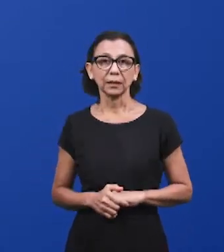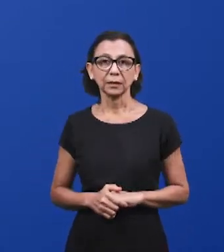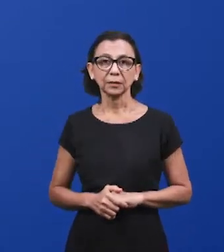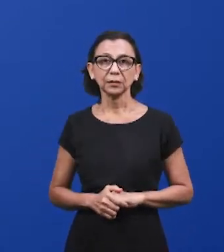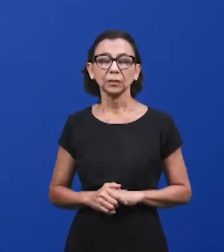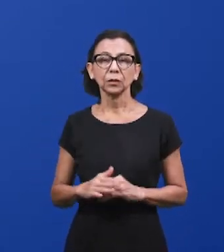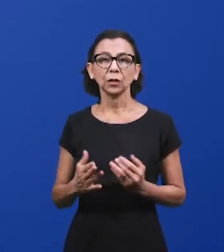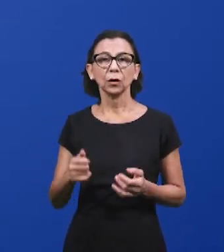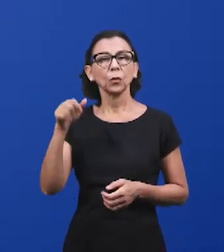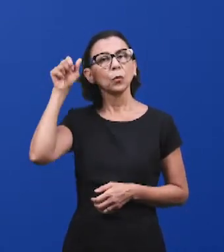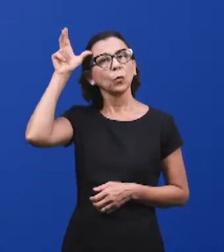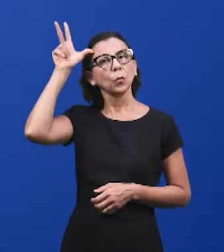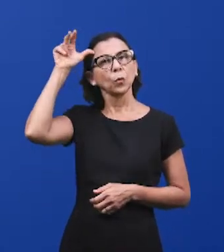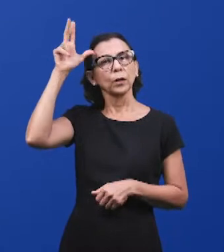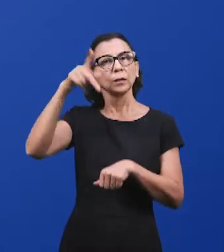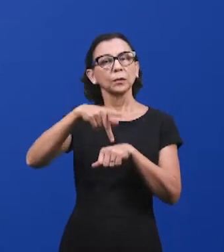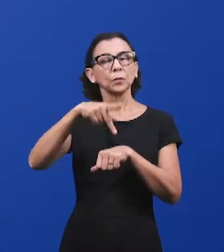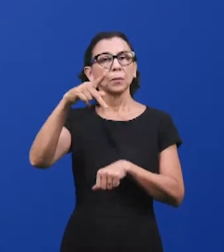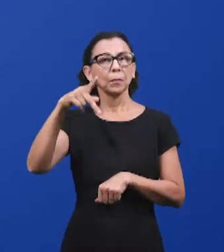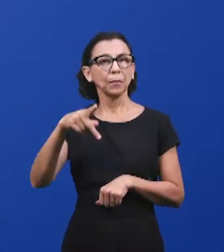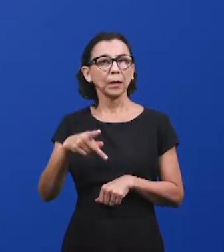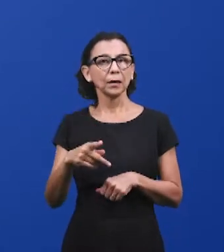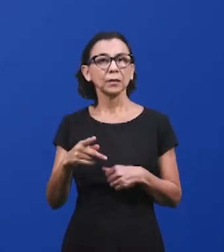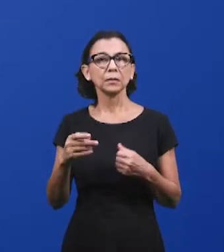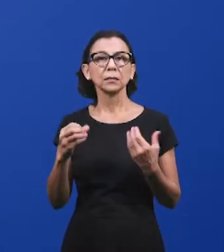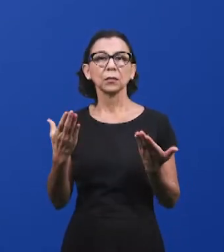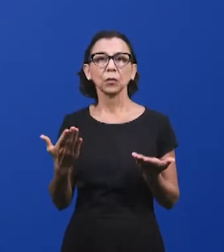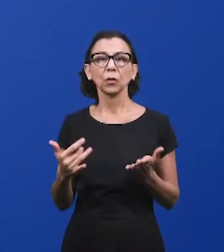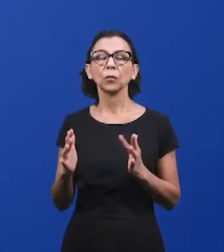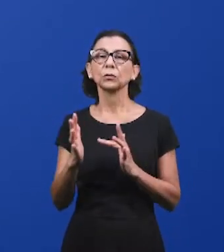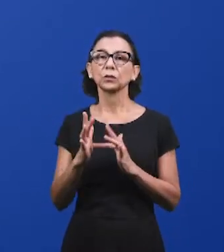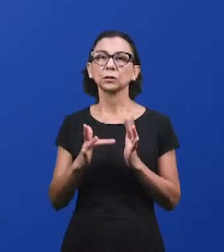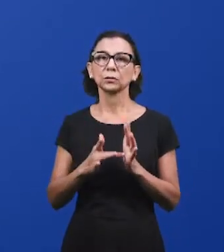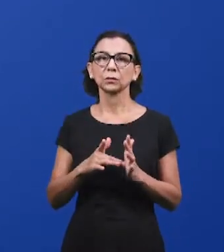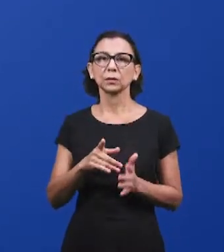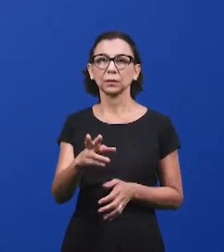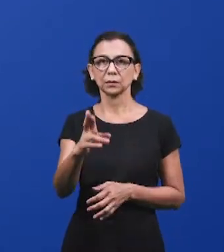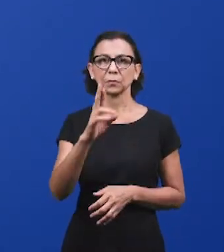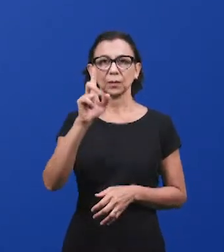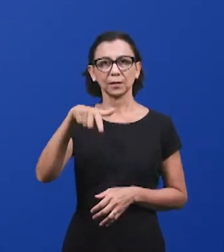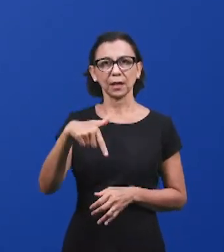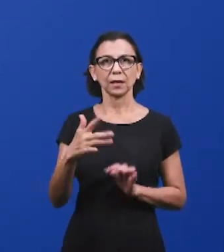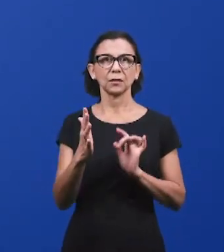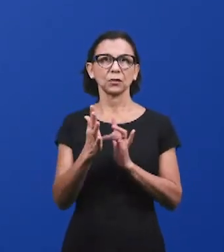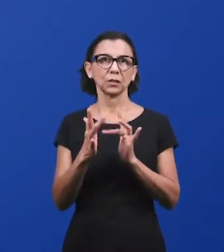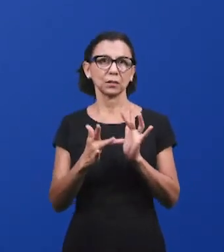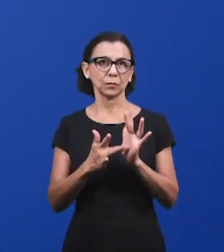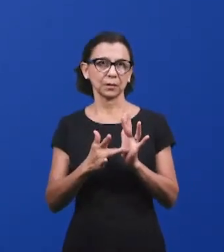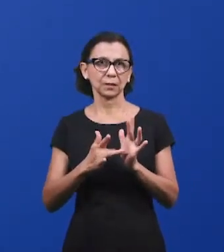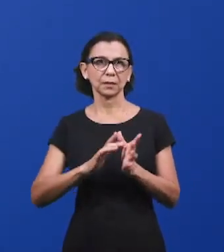da Páscoa. E. Jesus. A resposta é a letra E. Jesus.